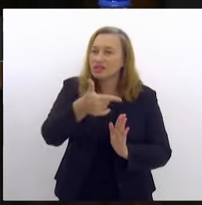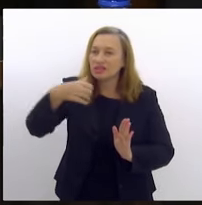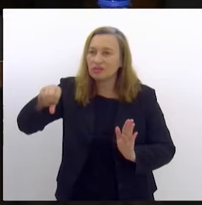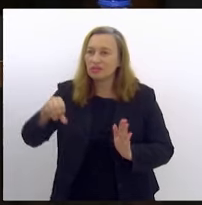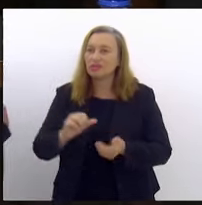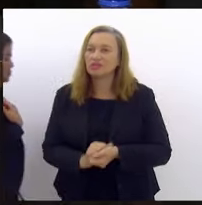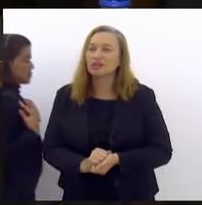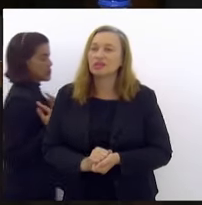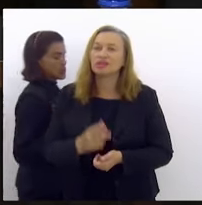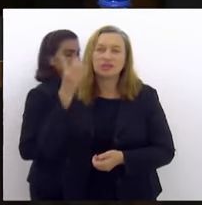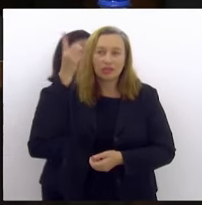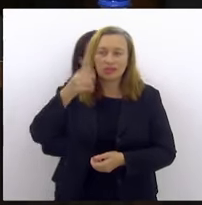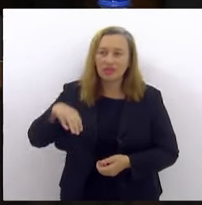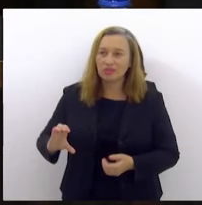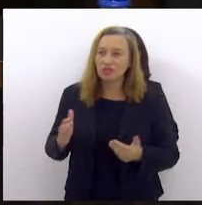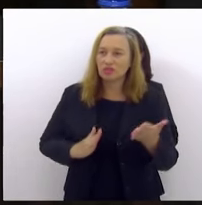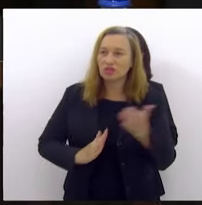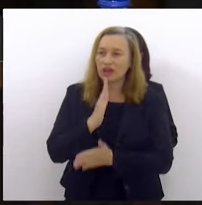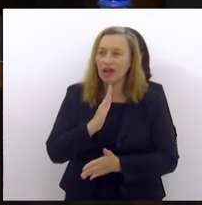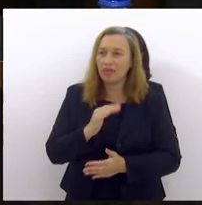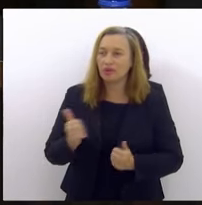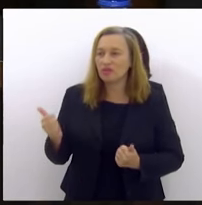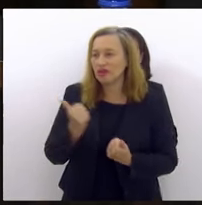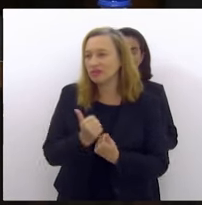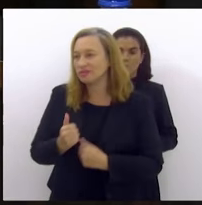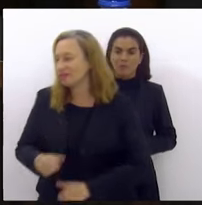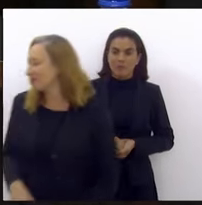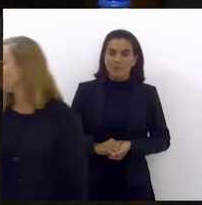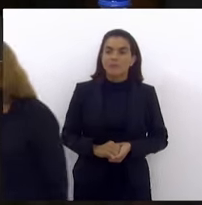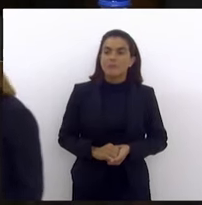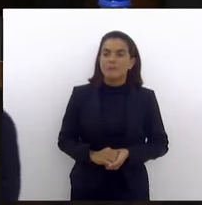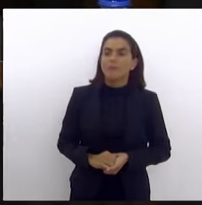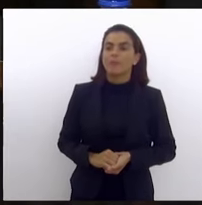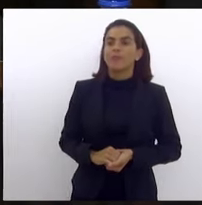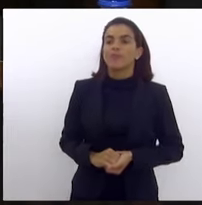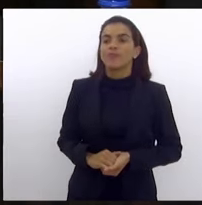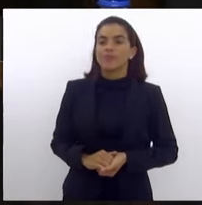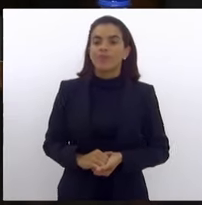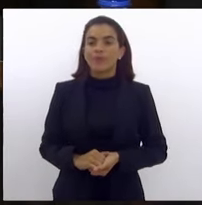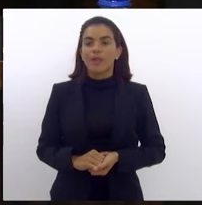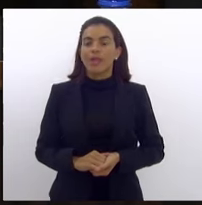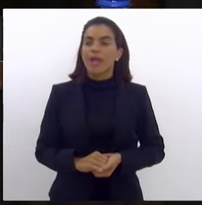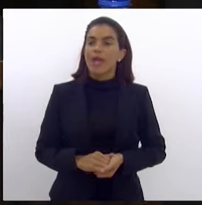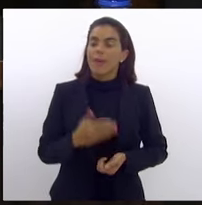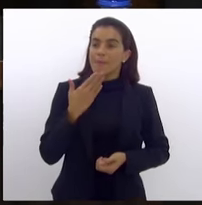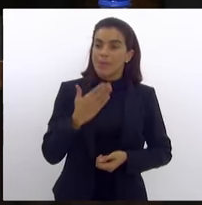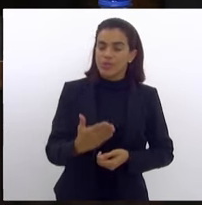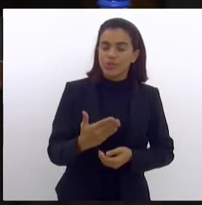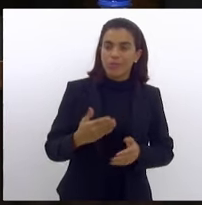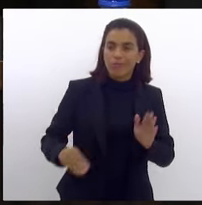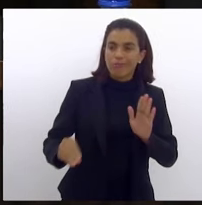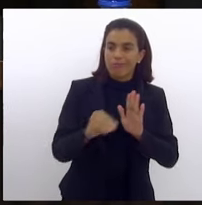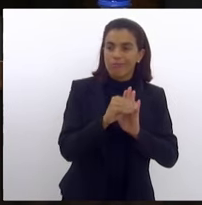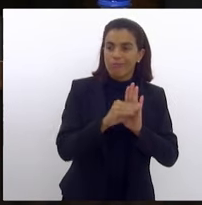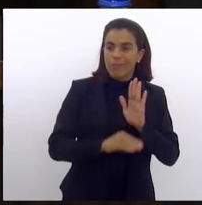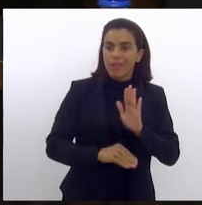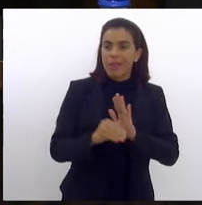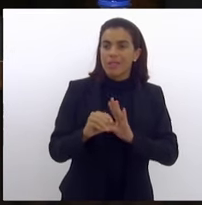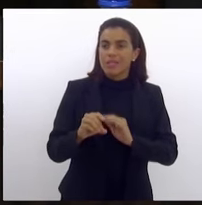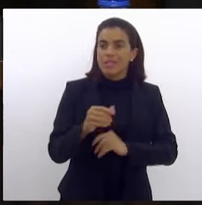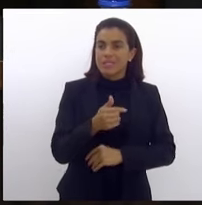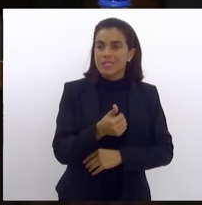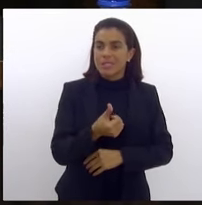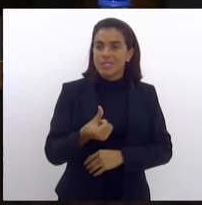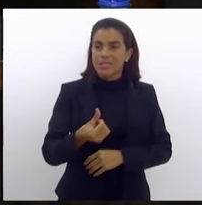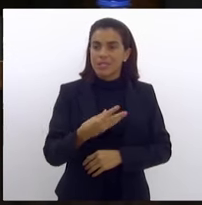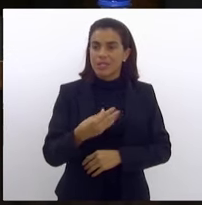68419, deputado Carlos Mingues, senhores que aprovam, permaneçam como estão, aprovado. Requerimento de inclusão na ordem do dia do projeto 1631